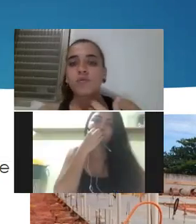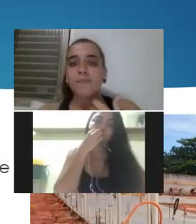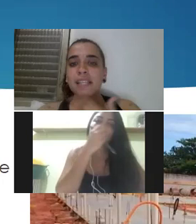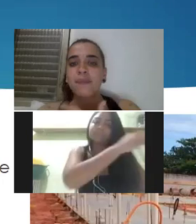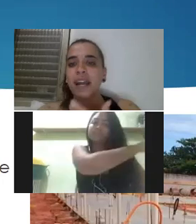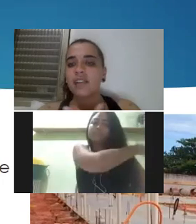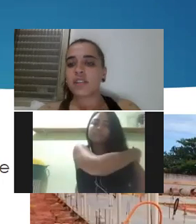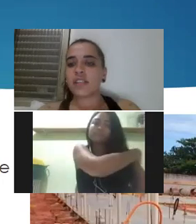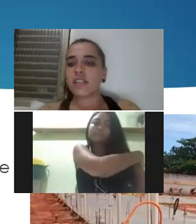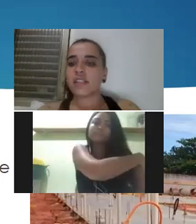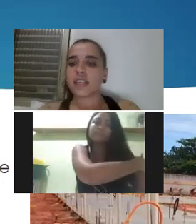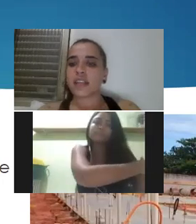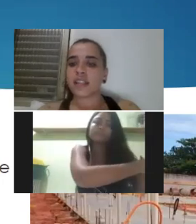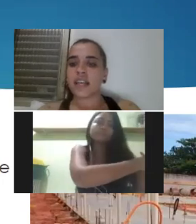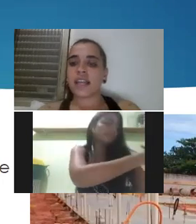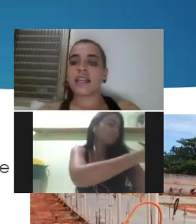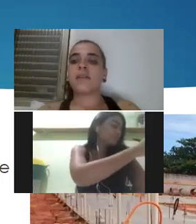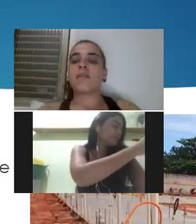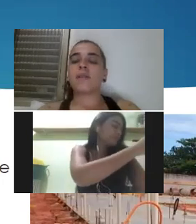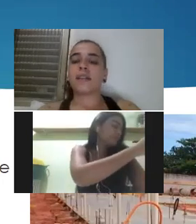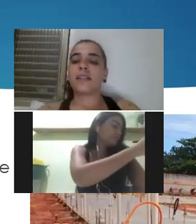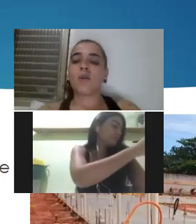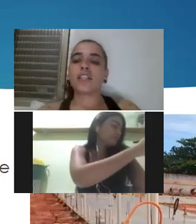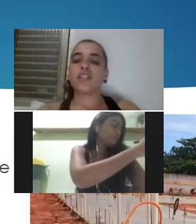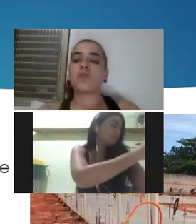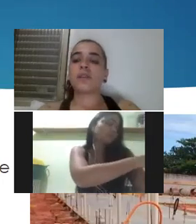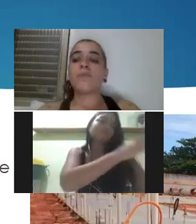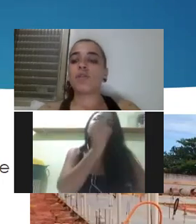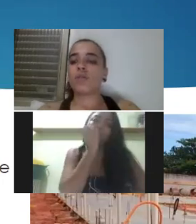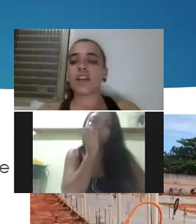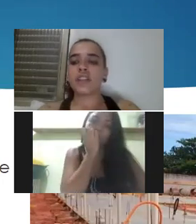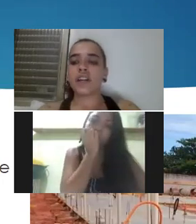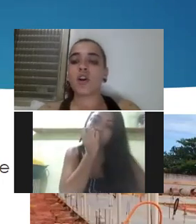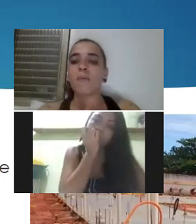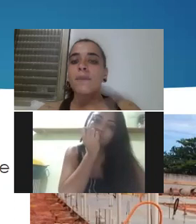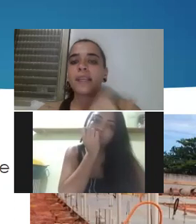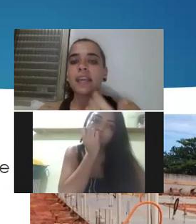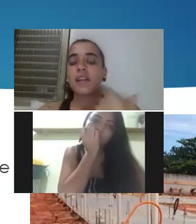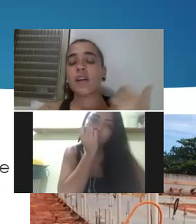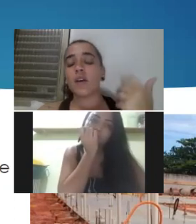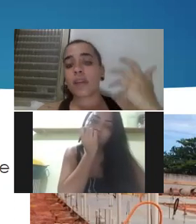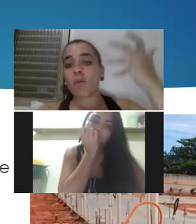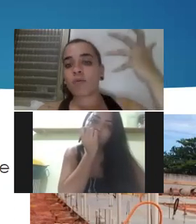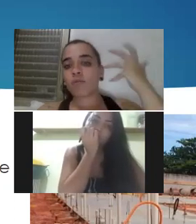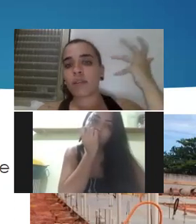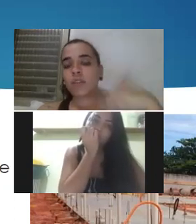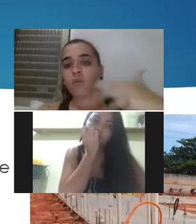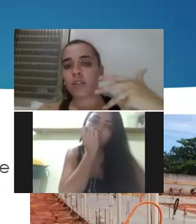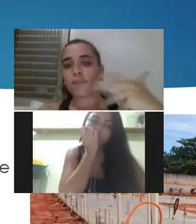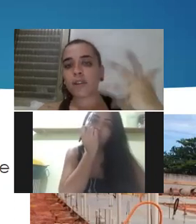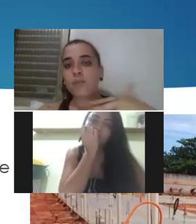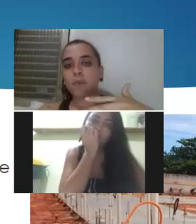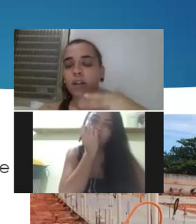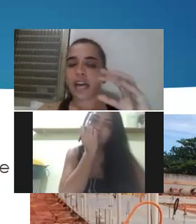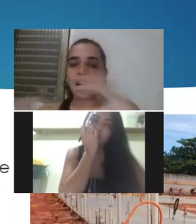um dos mais baratos que existe. Então a gente usa muito o radier em obra pequena, porque como não tem muita